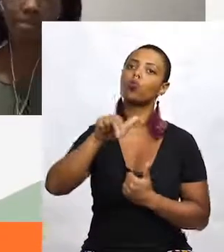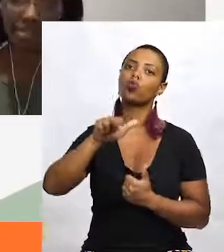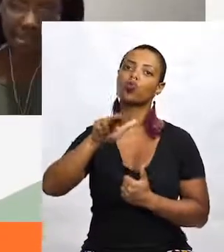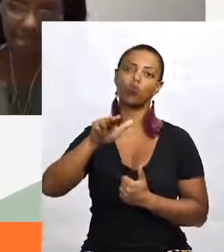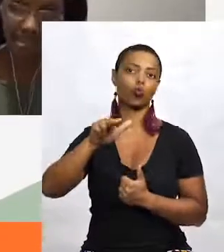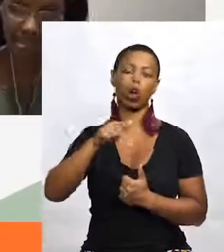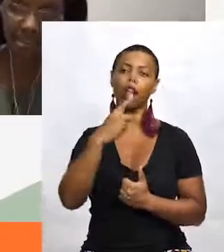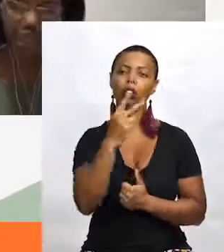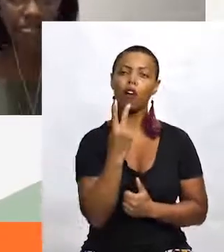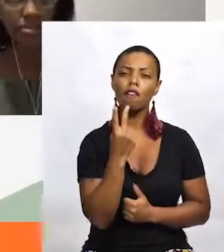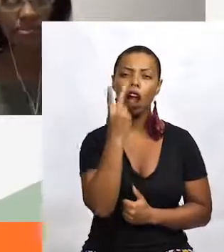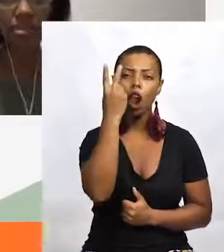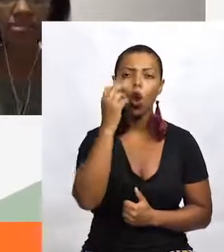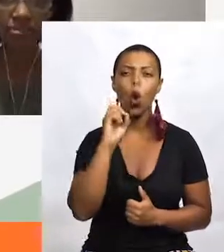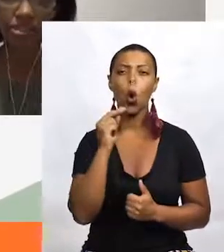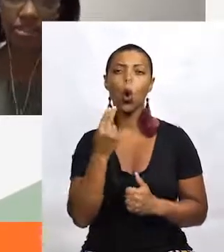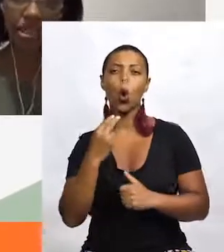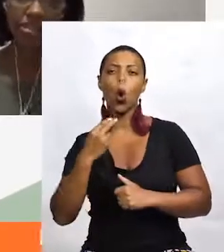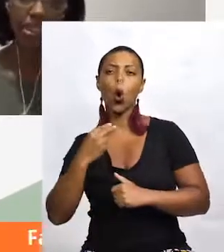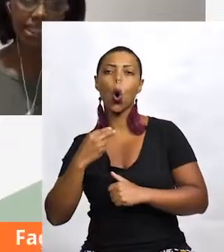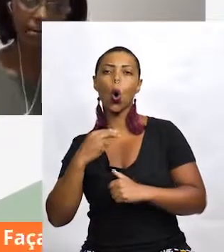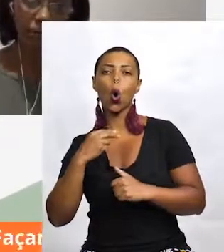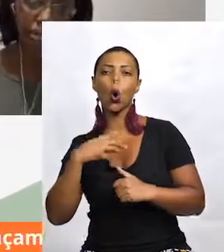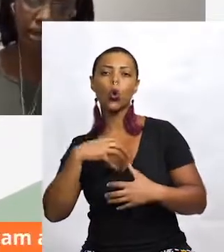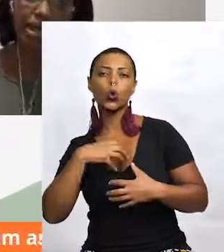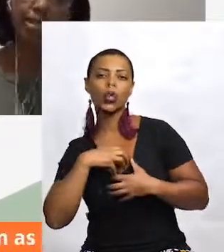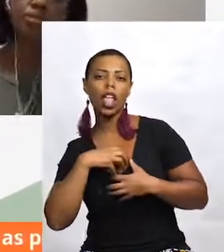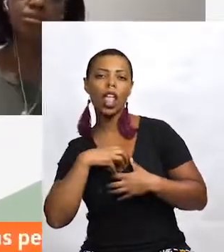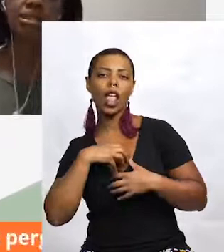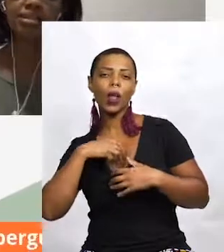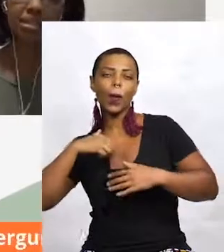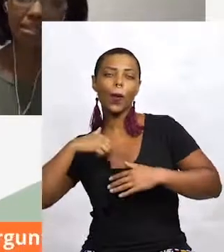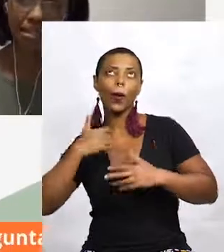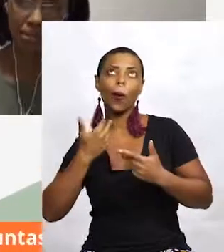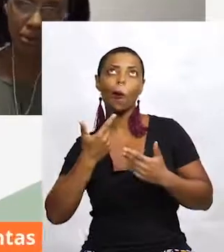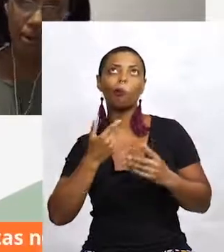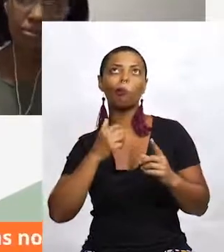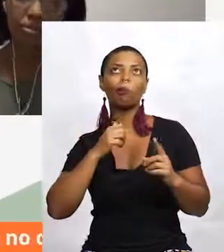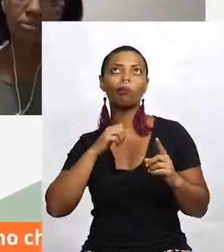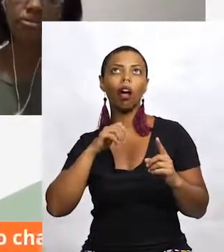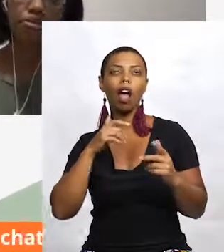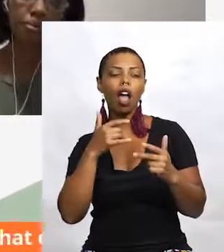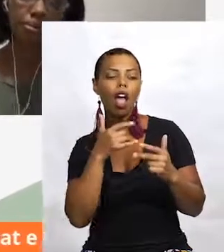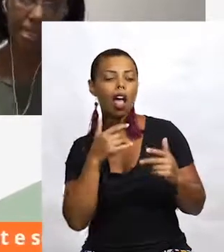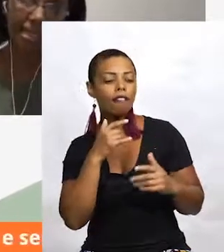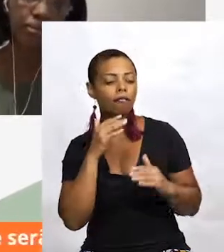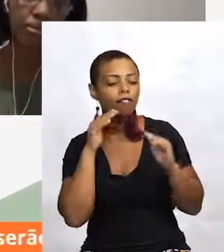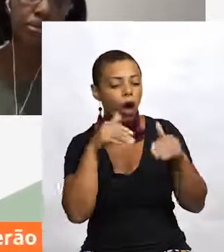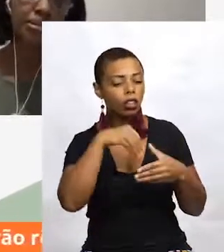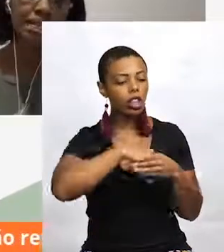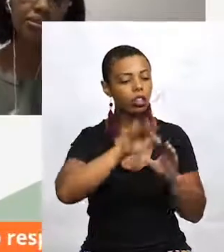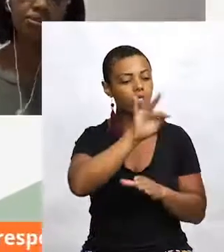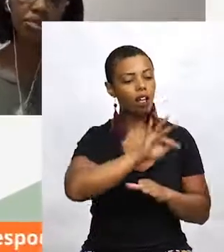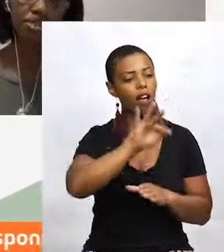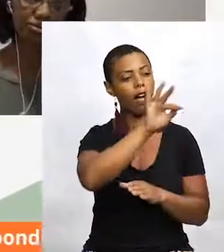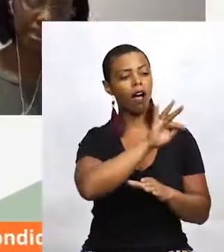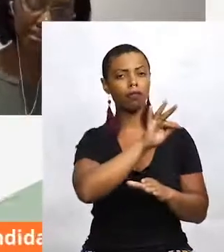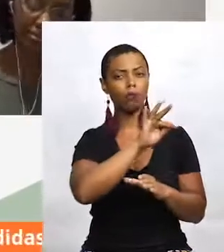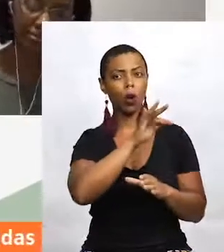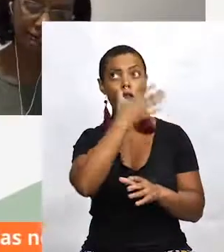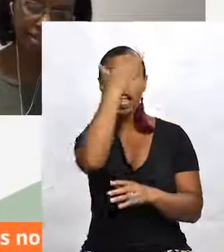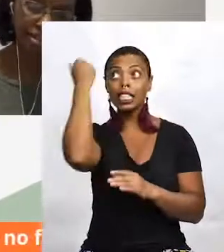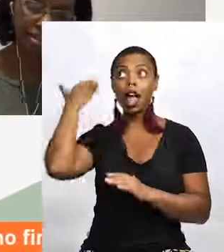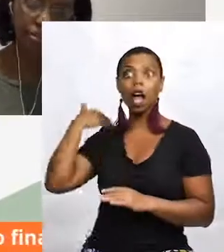por modas que existem dentro e fora da universidade. Então, eu acho que é isso que torna os nossos grupos ricos, né? Quando a